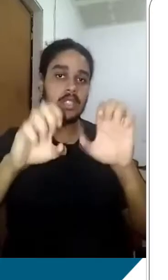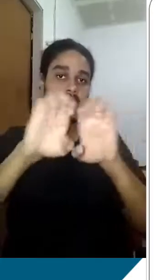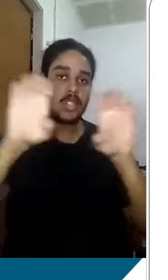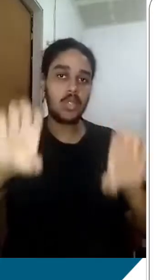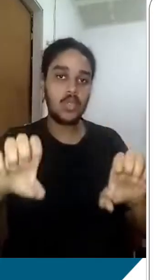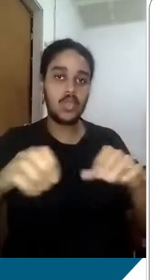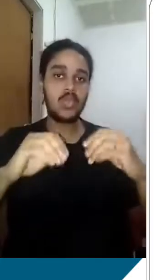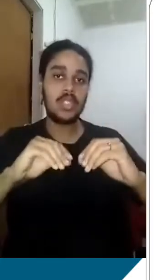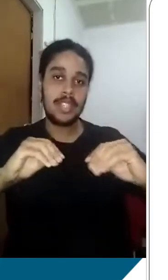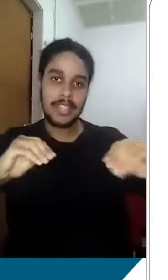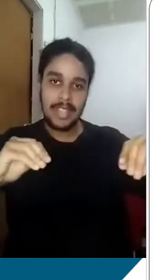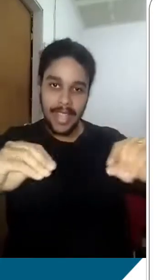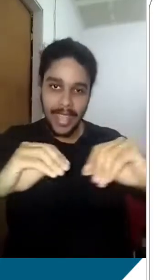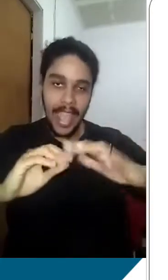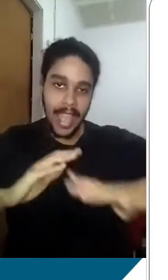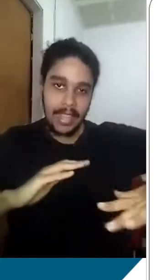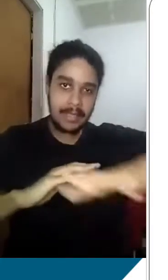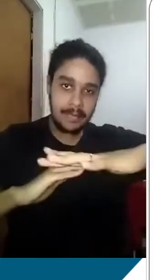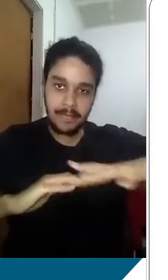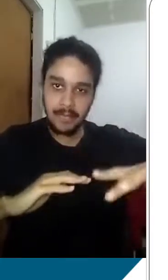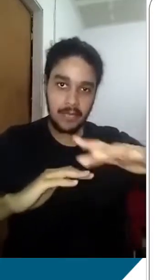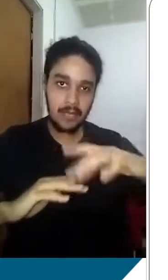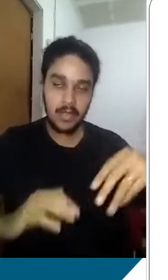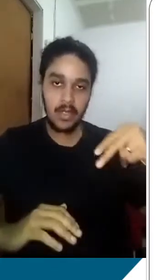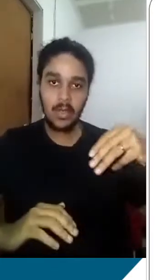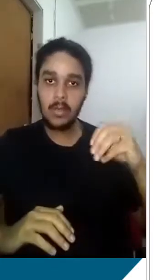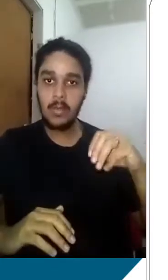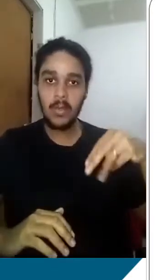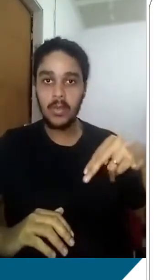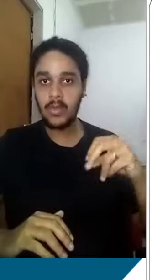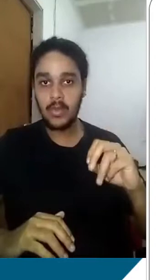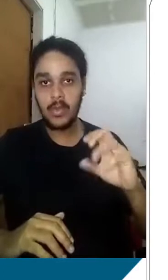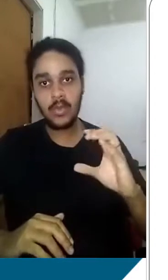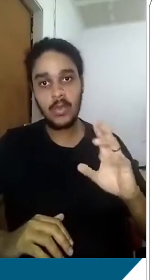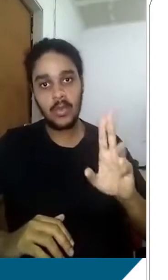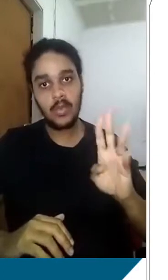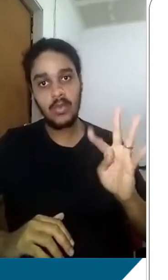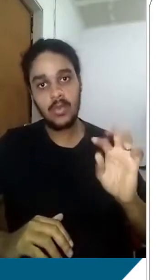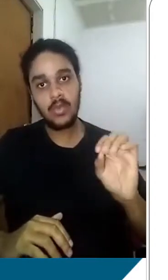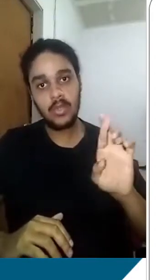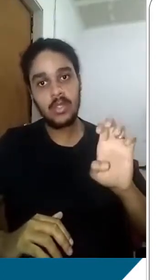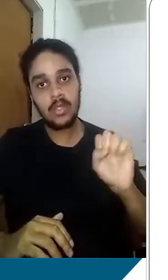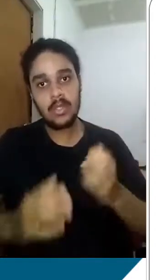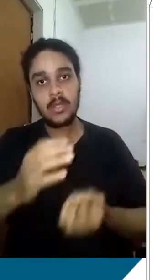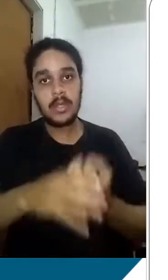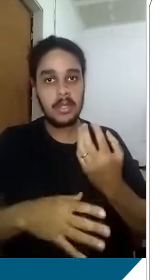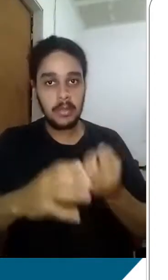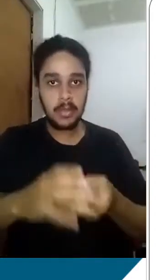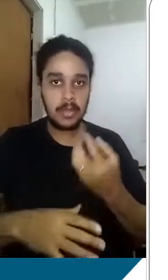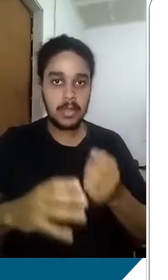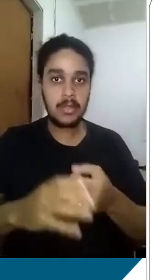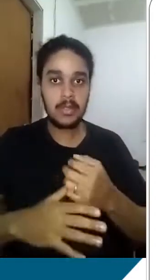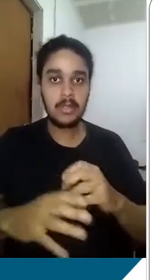da terra, os grandes latifúndios, né, monocultores, com a produção voltada para exportação